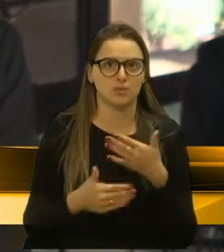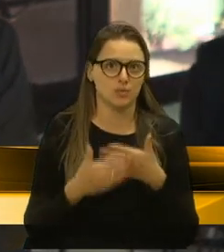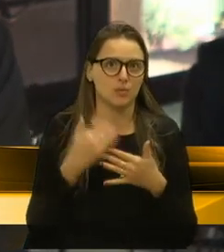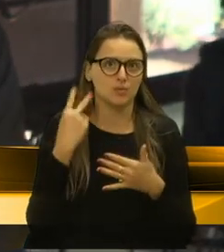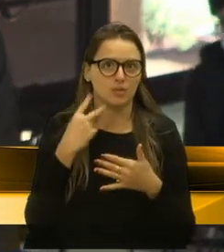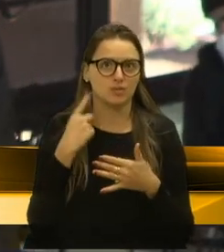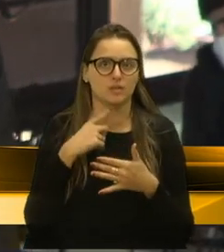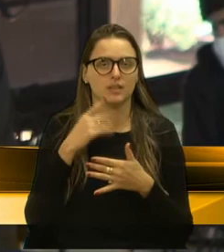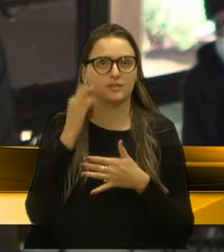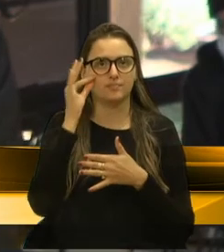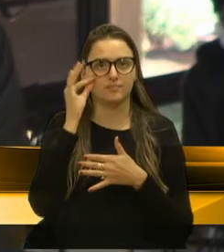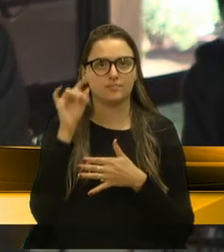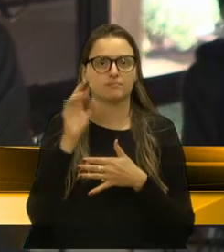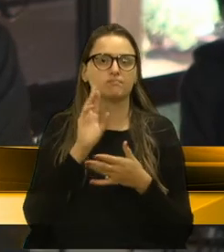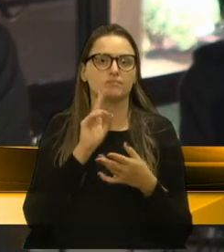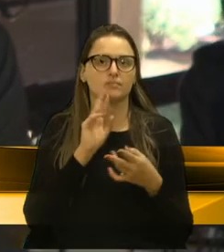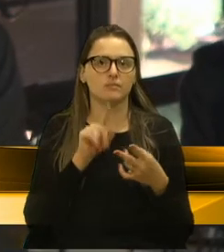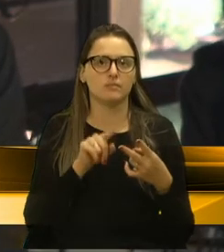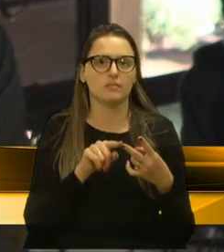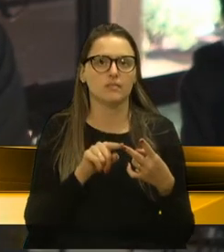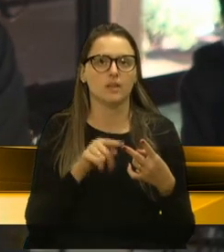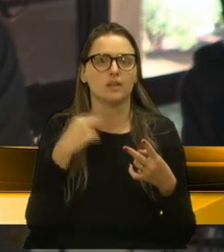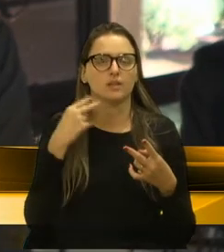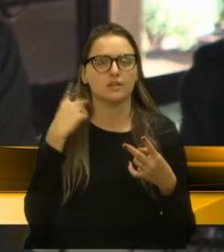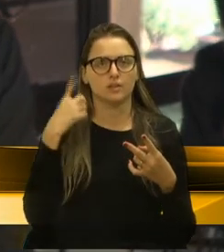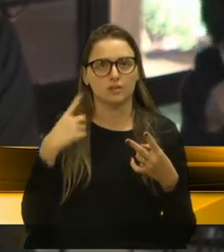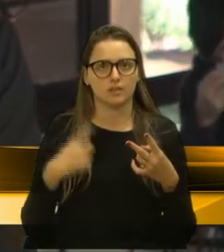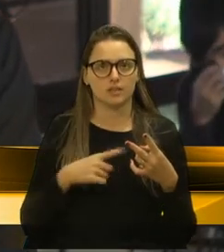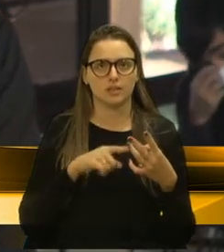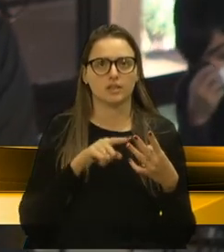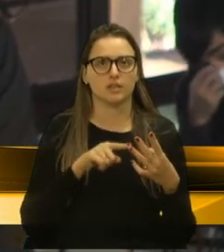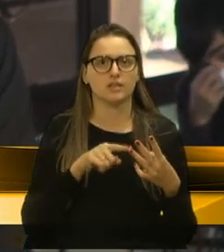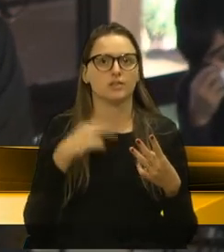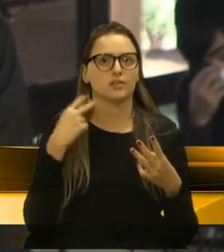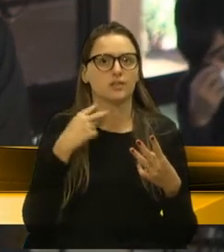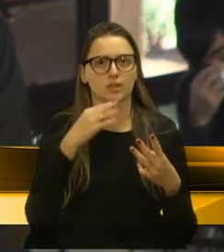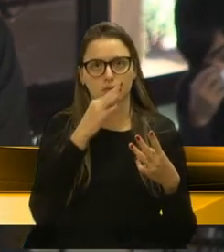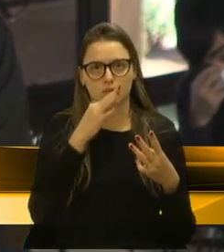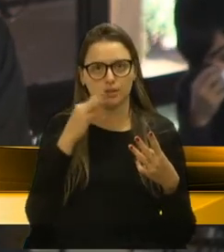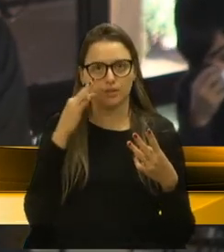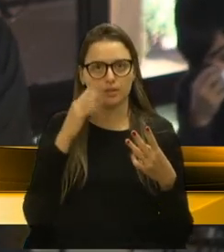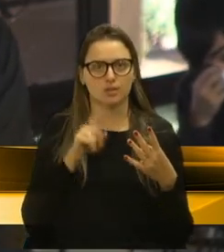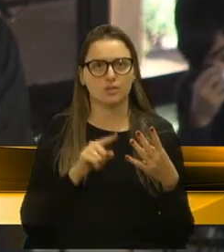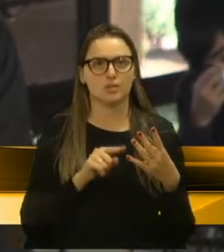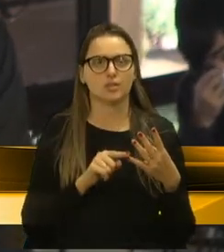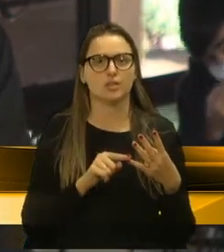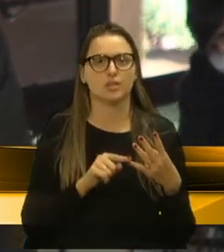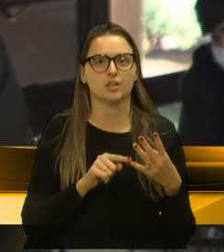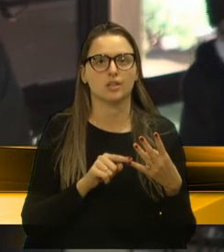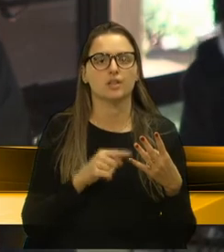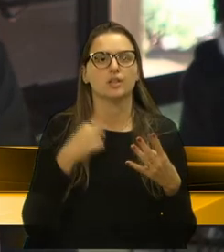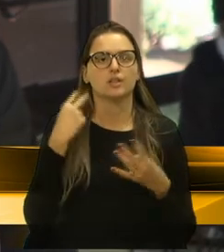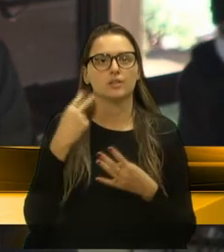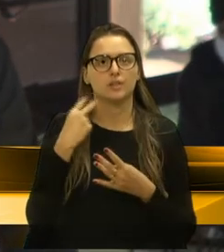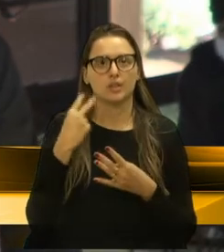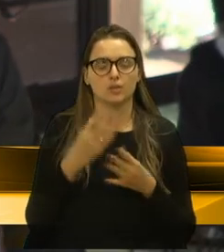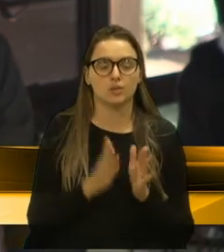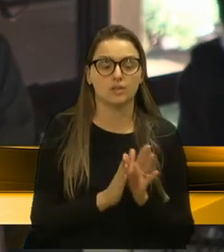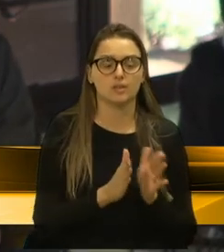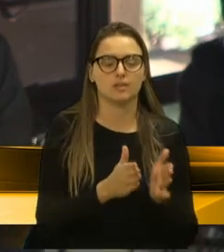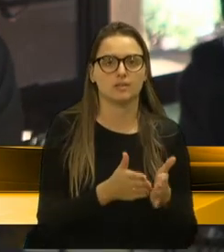do vereador Renato Oliveira, da vereadora Denise Pessoa, da vereadora Tatiane Frisso e os vereadores da